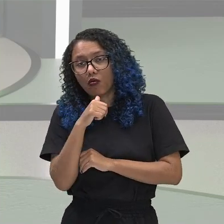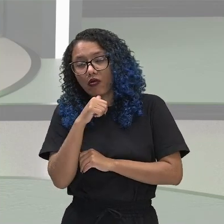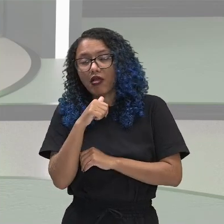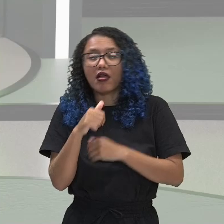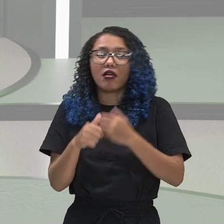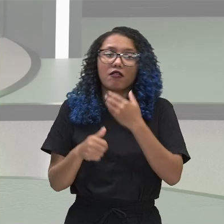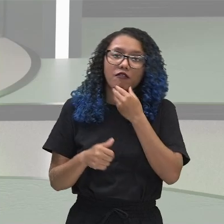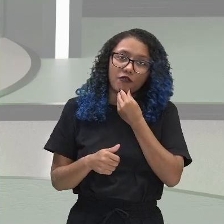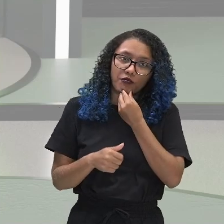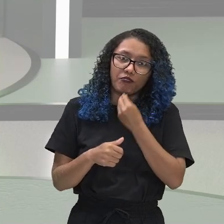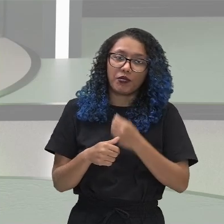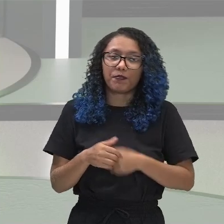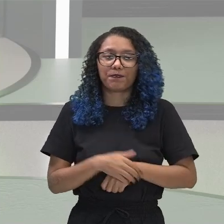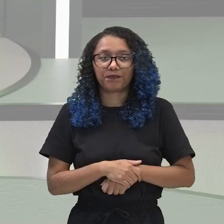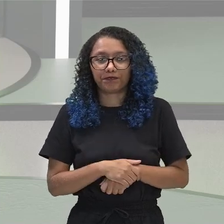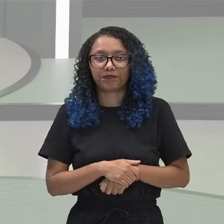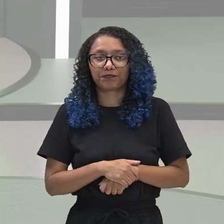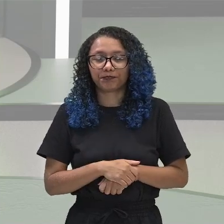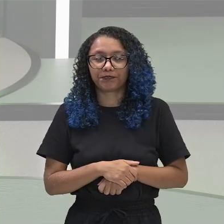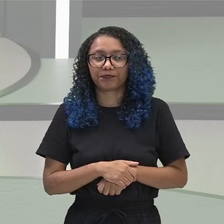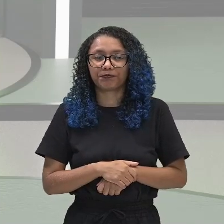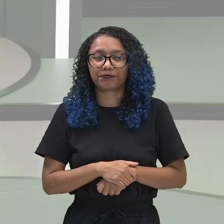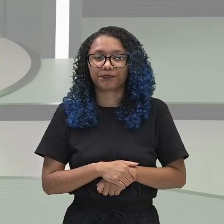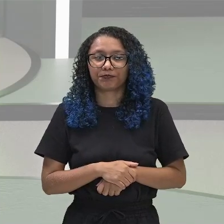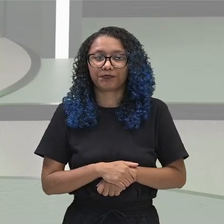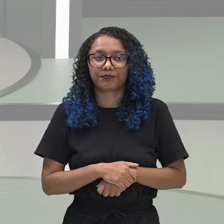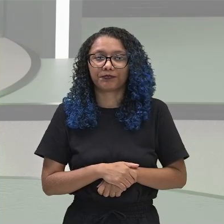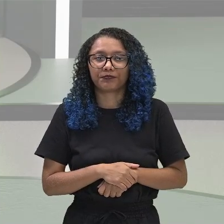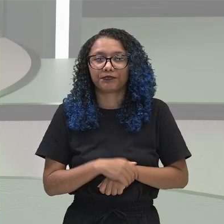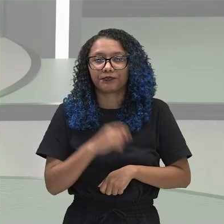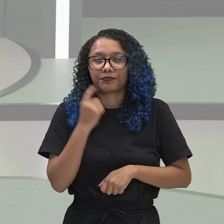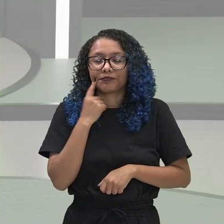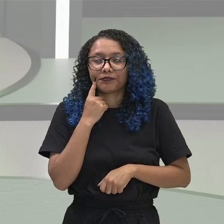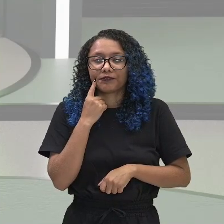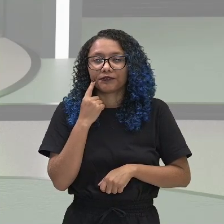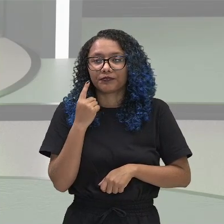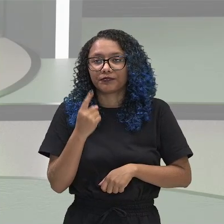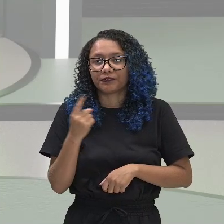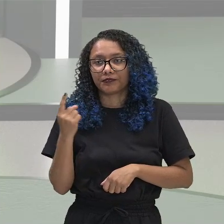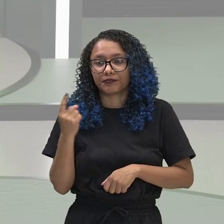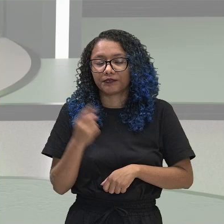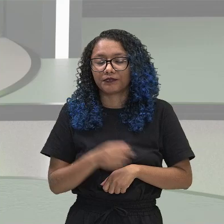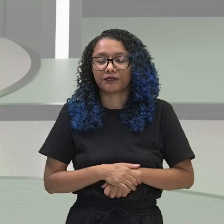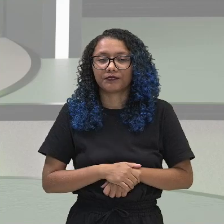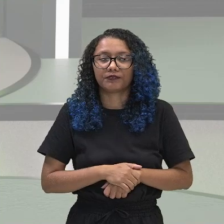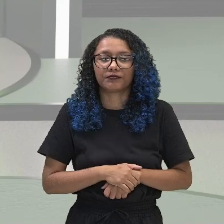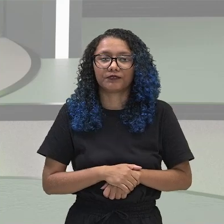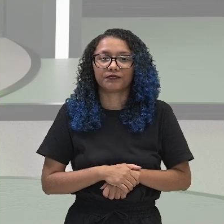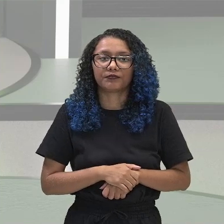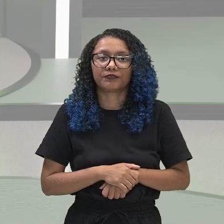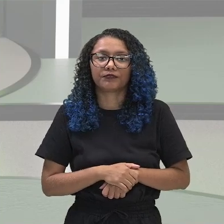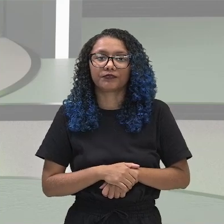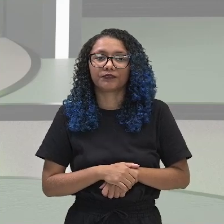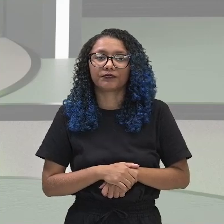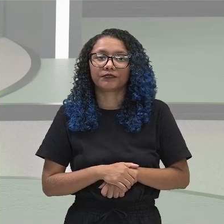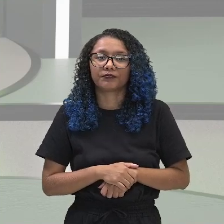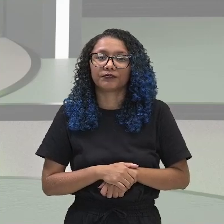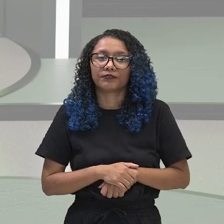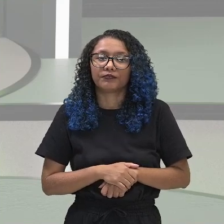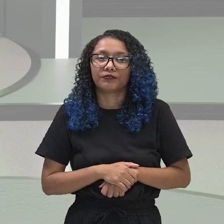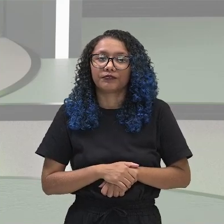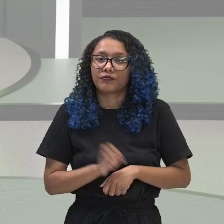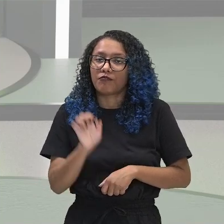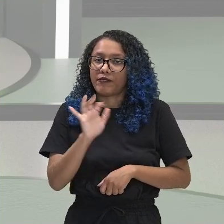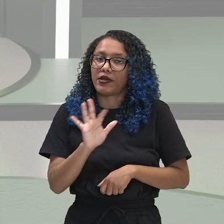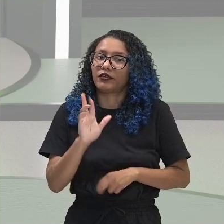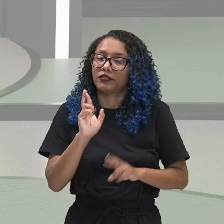reprodutor feminino, tá bom? Estes aqui são os nossos vídeos relacionados aí ao órgão reprodutor